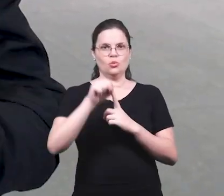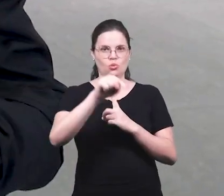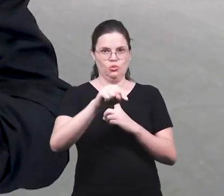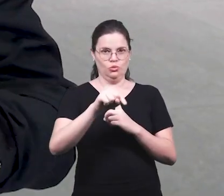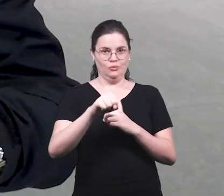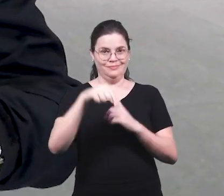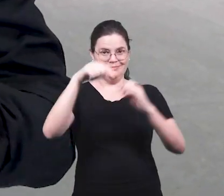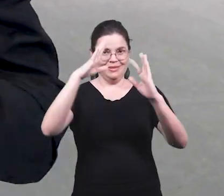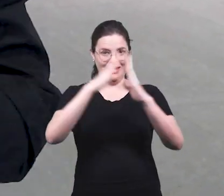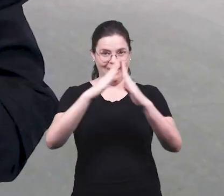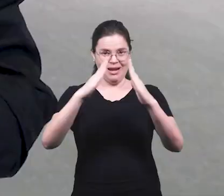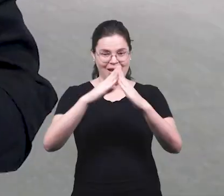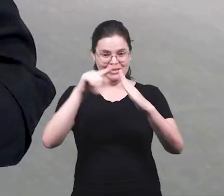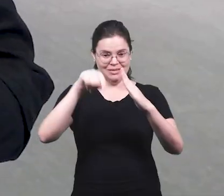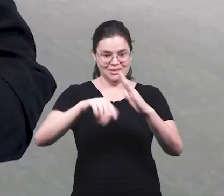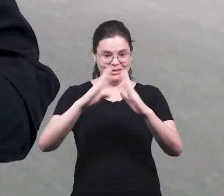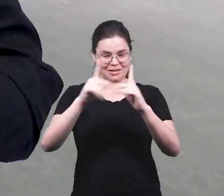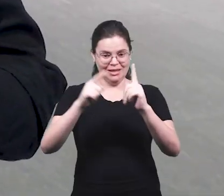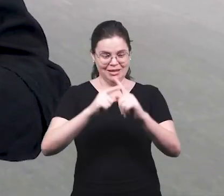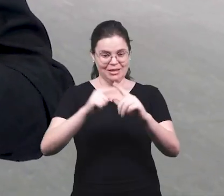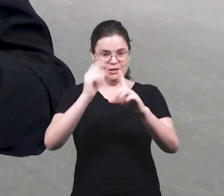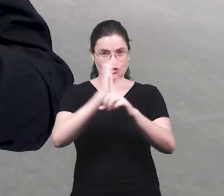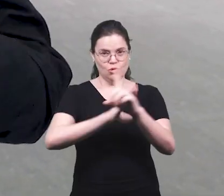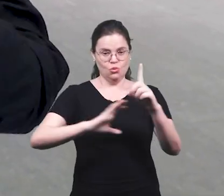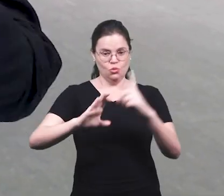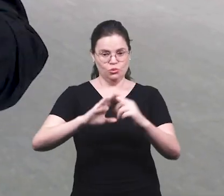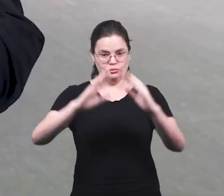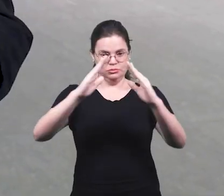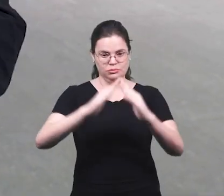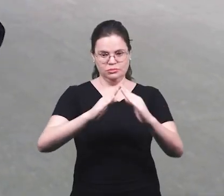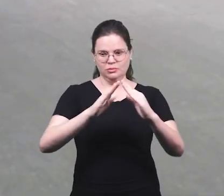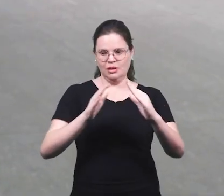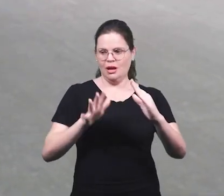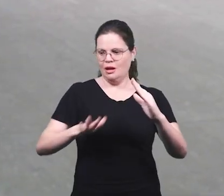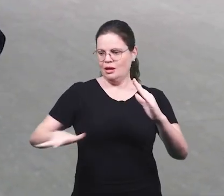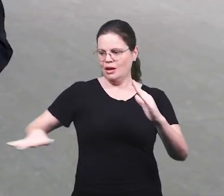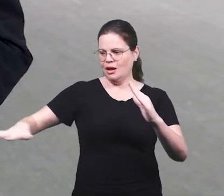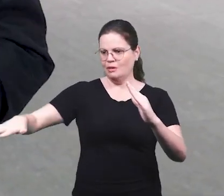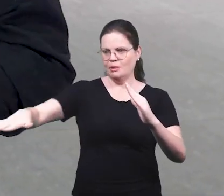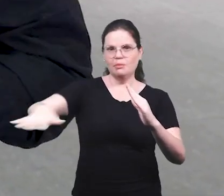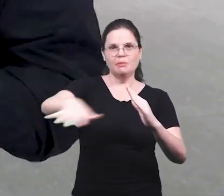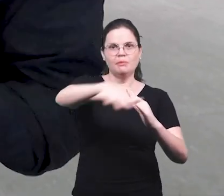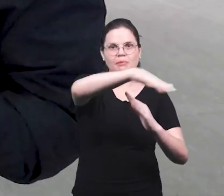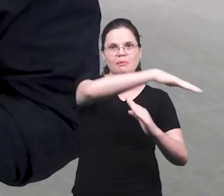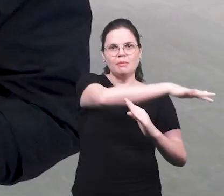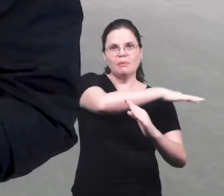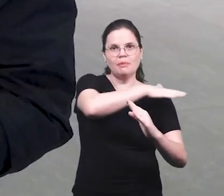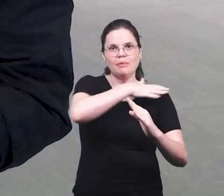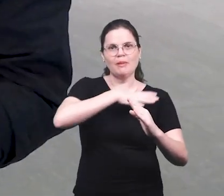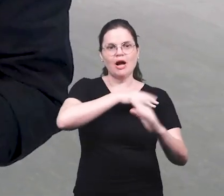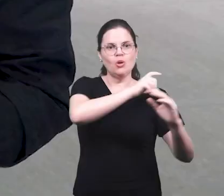quilômetros desse local, tem relatos que pessoas eram curadas,